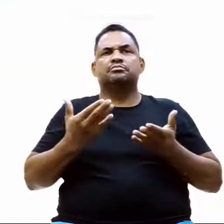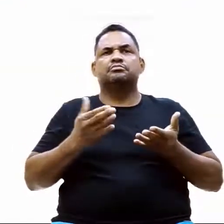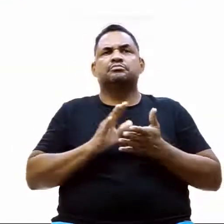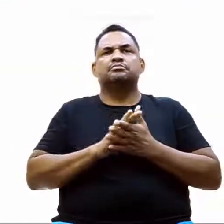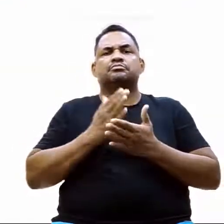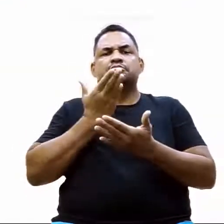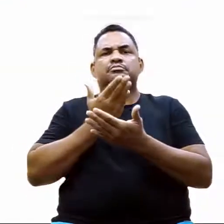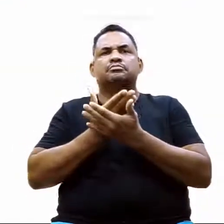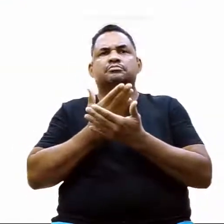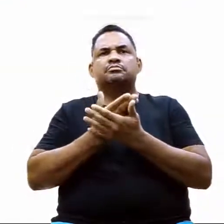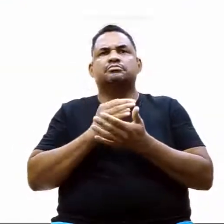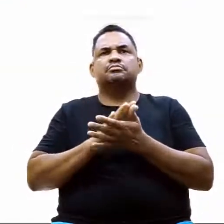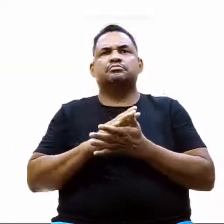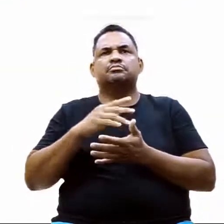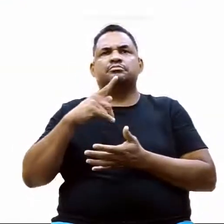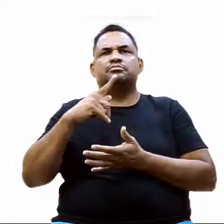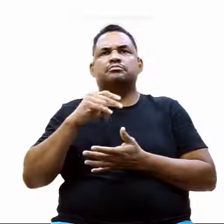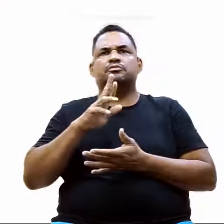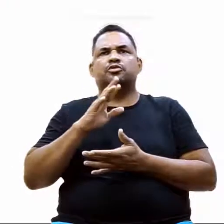por Proust? Diz o seguinte: